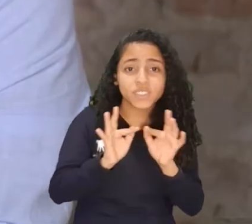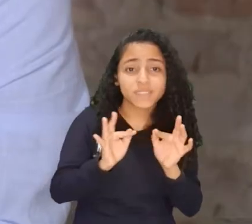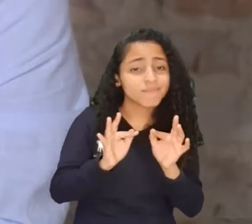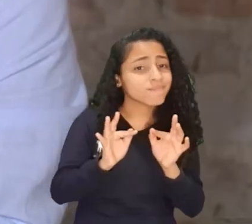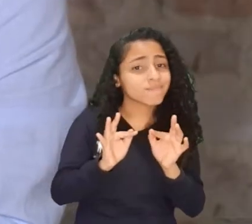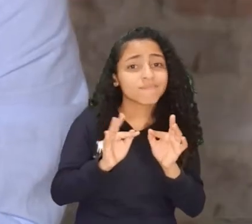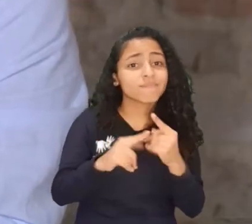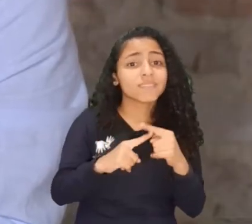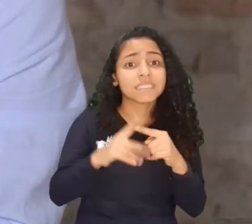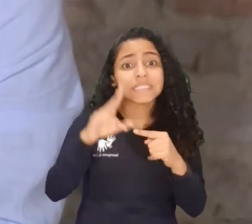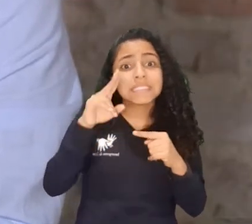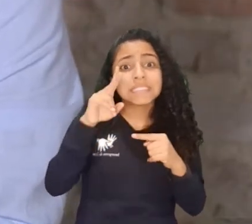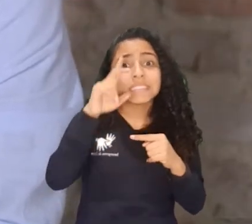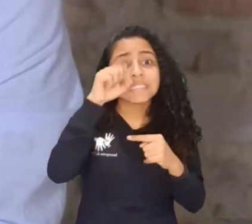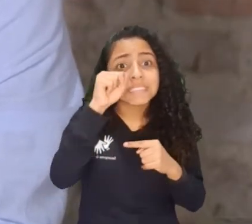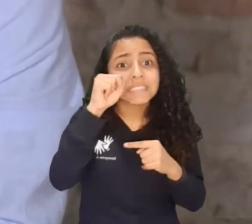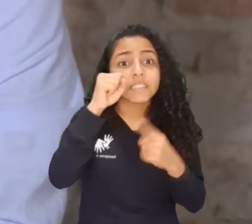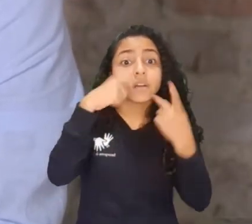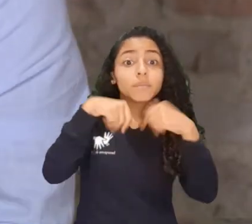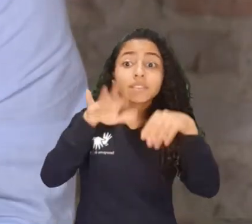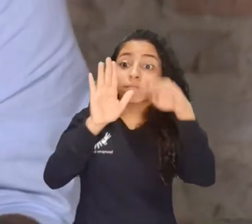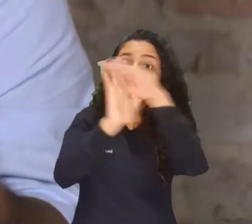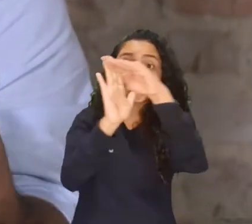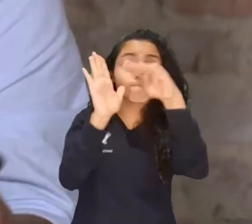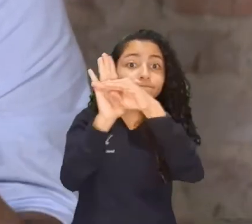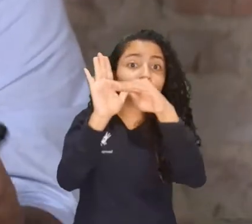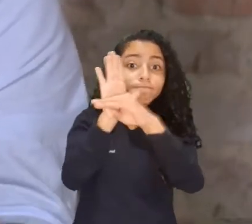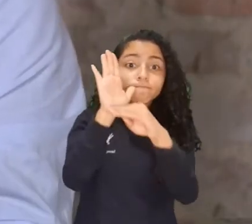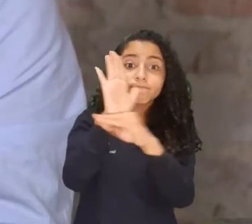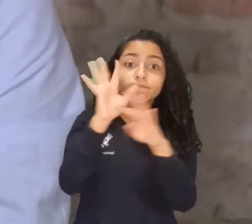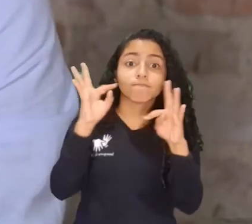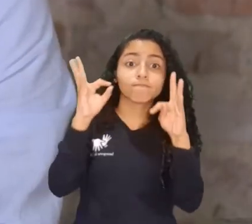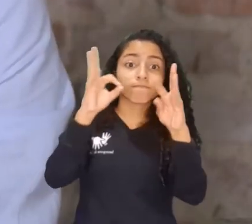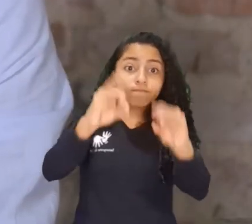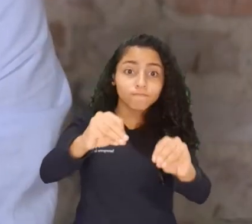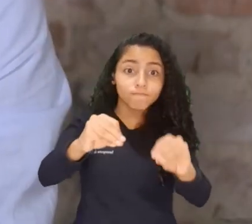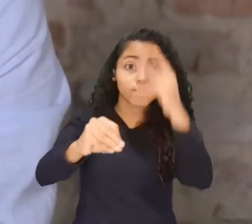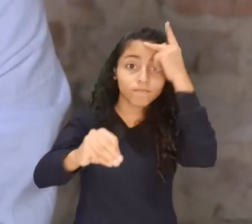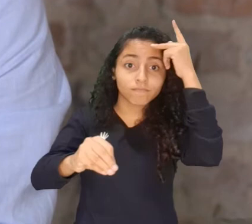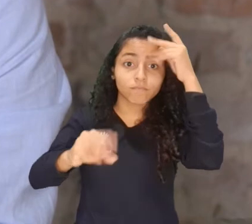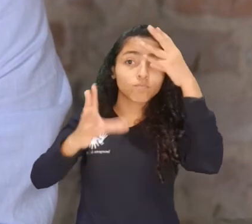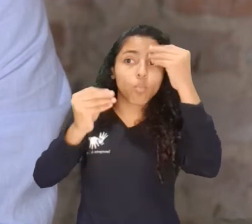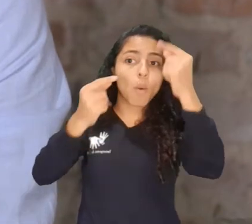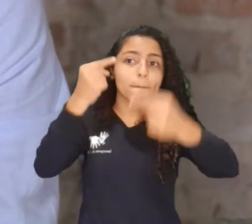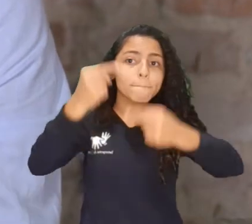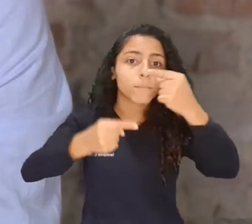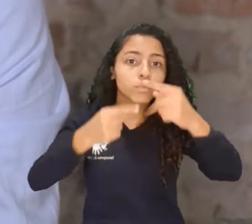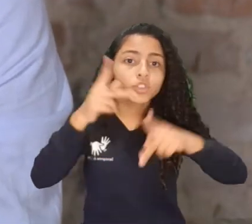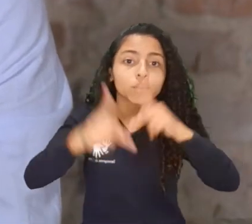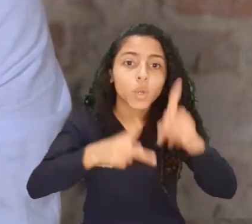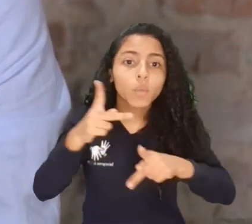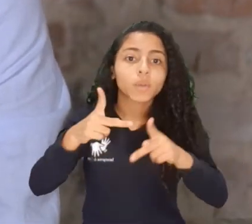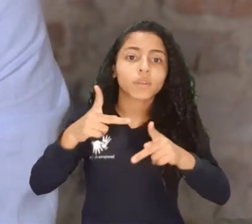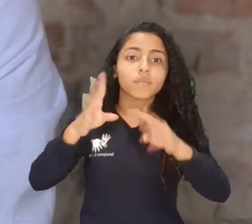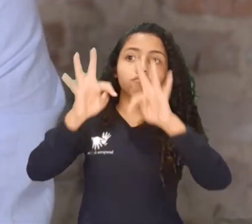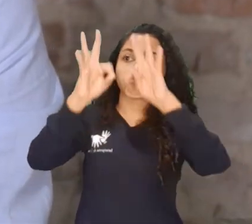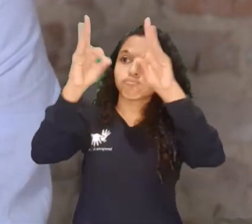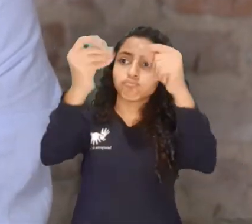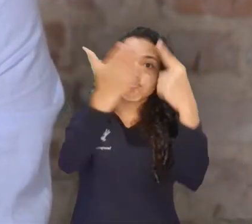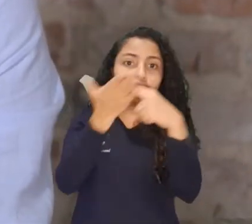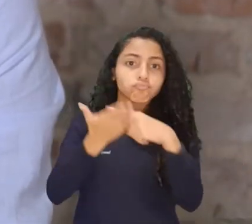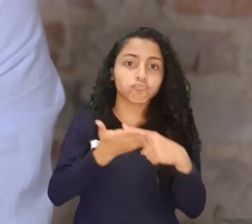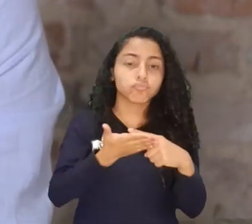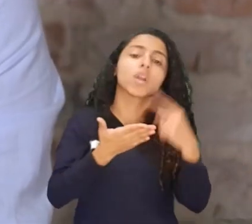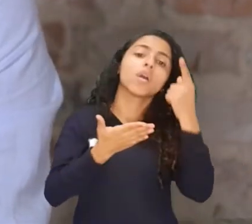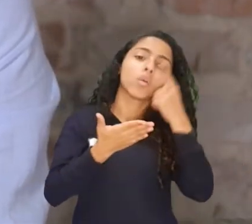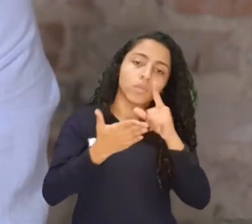grande diretriz que diga o que tem que ser feito e, a partir de uma série de políticas públicas para que isso aconteça, a gente pode avançar para as ações locais.